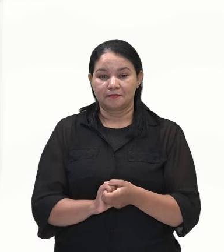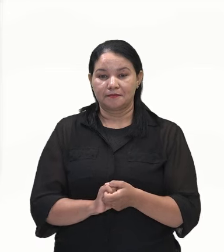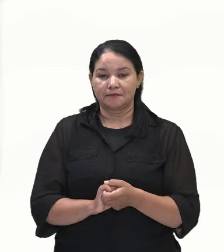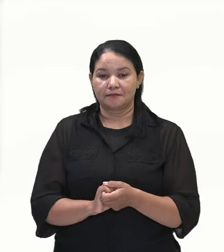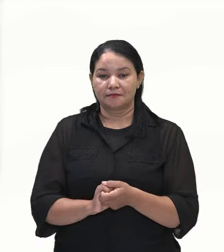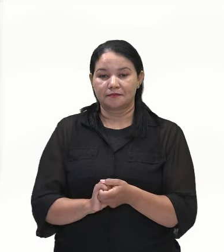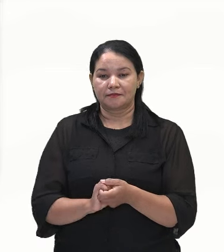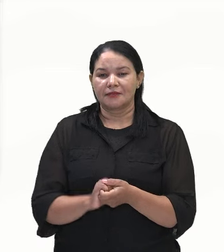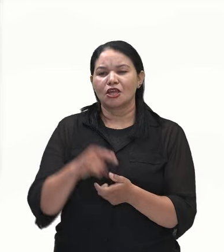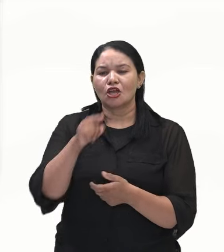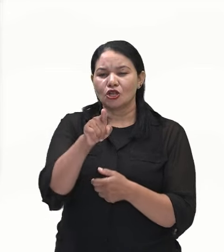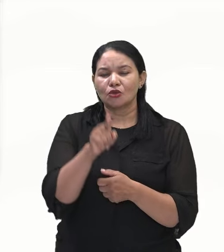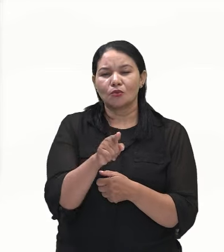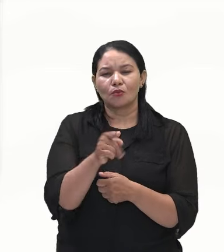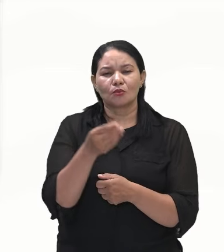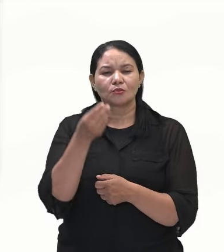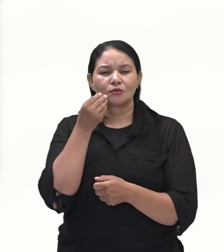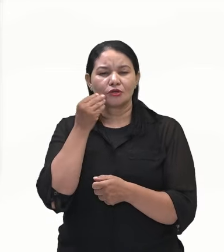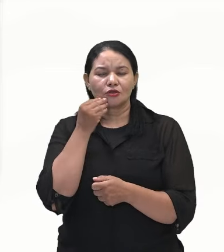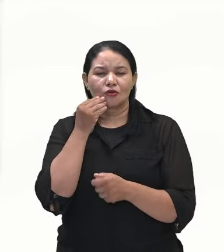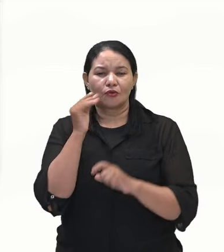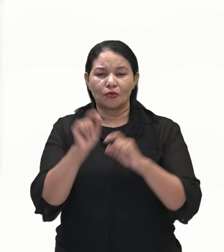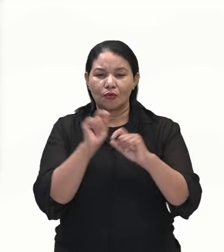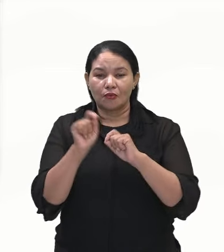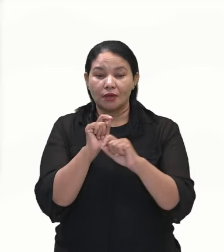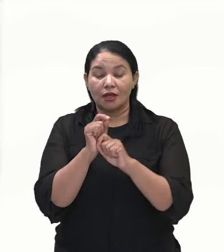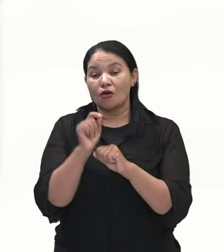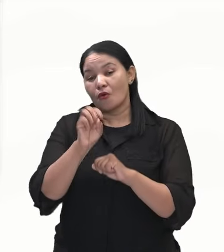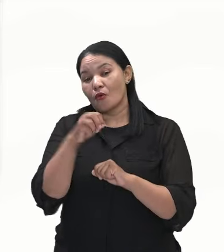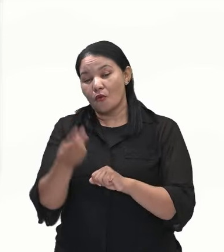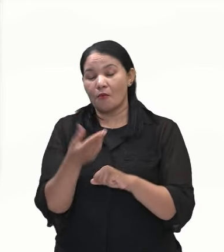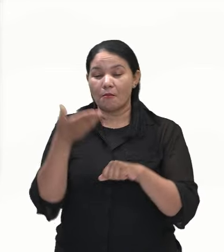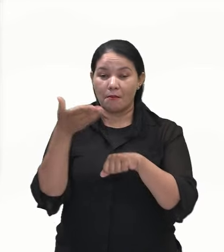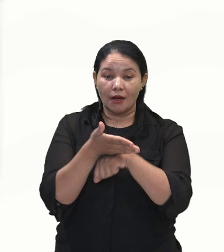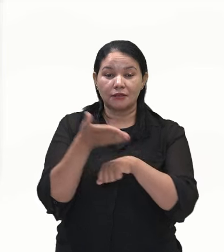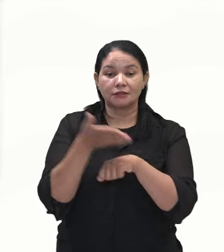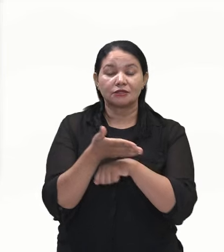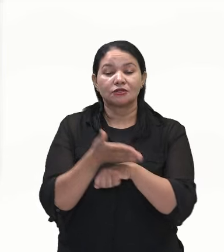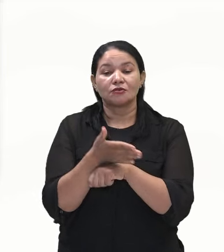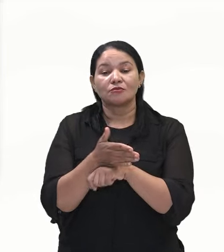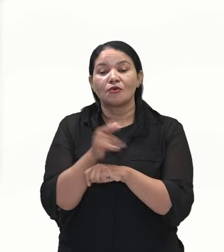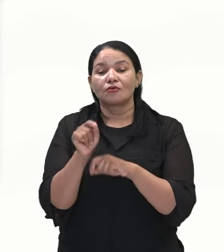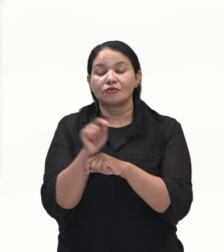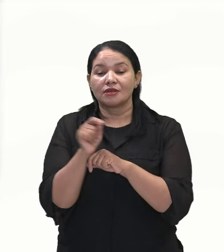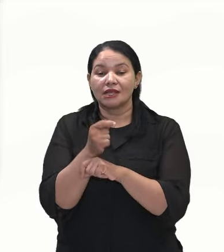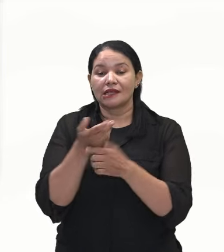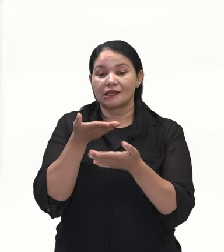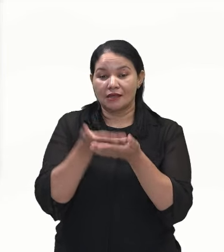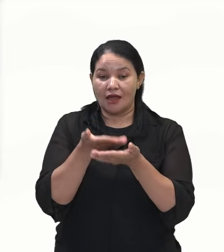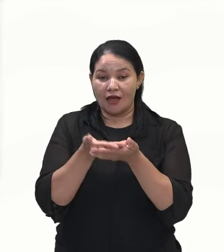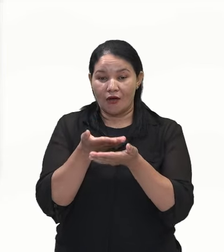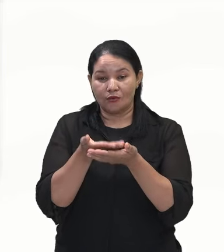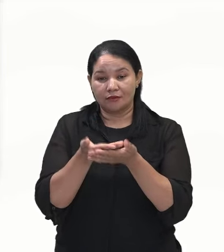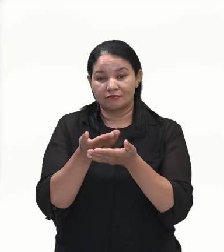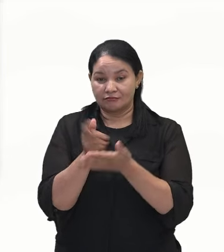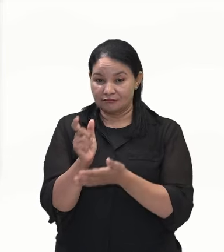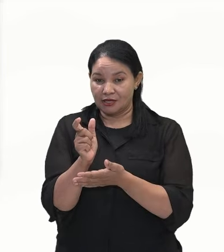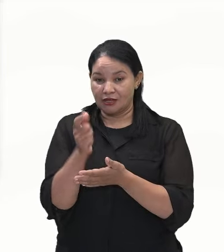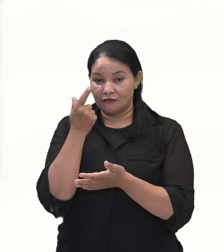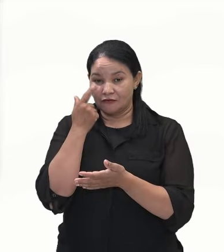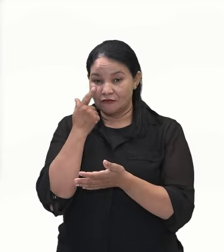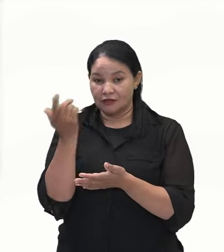Você já tentou, já fez um teste, né? Já participou daquela aula, class, né? Aquela